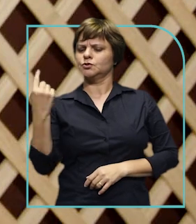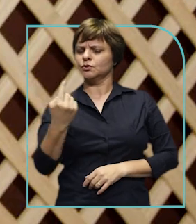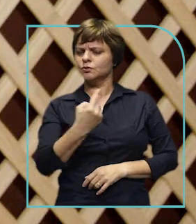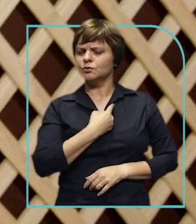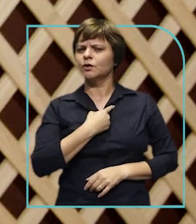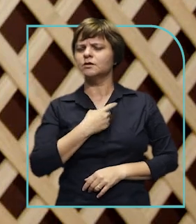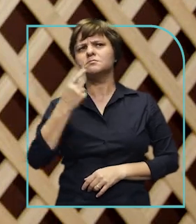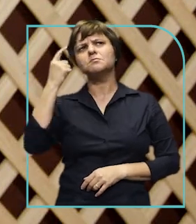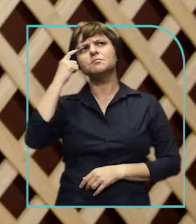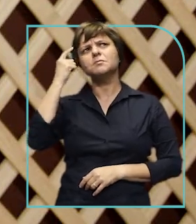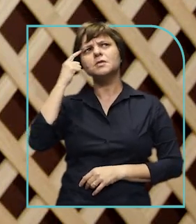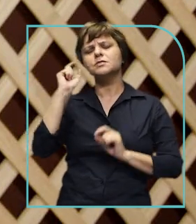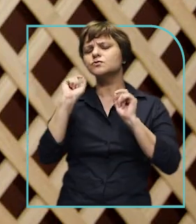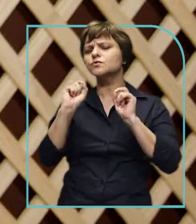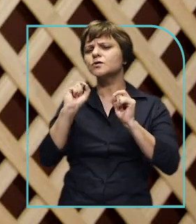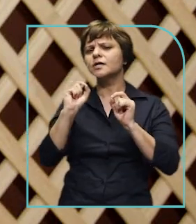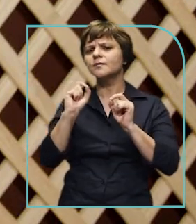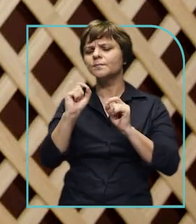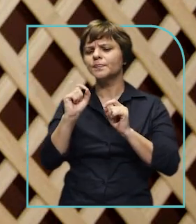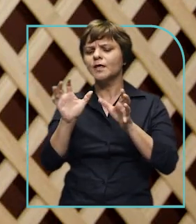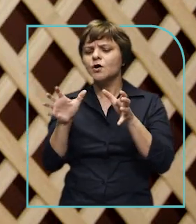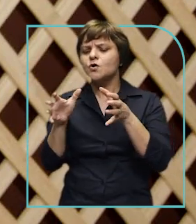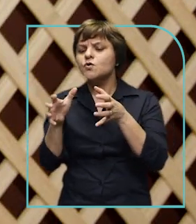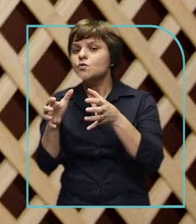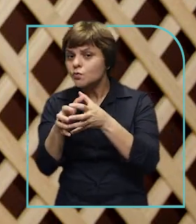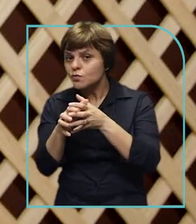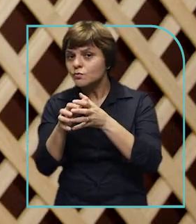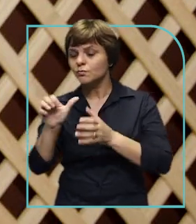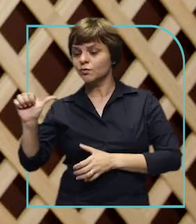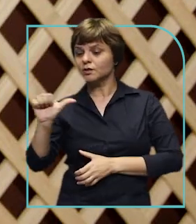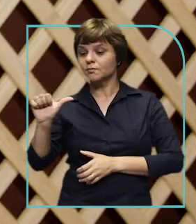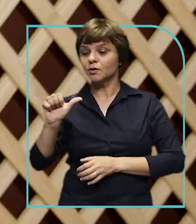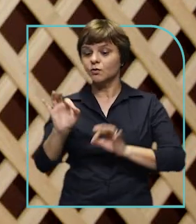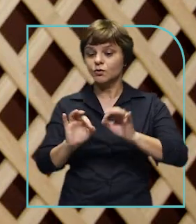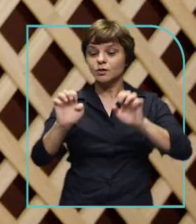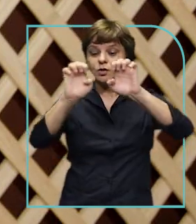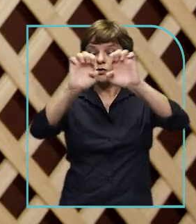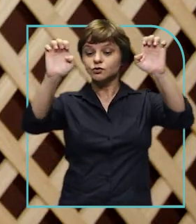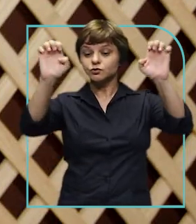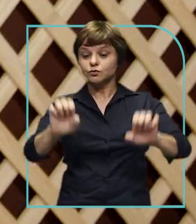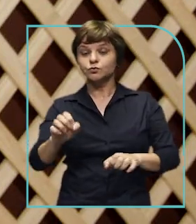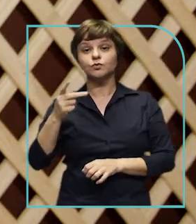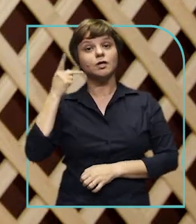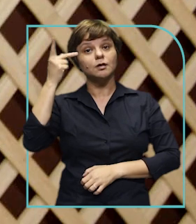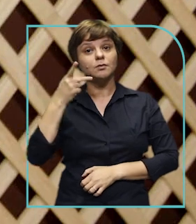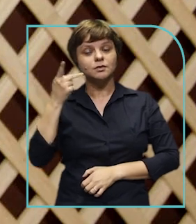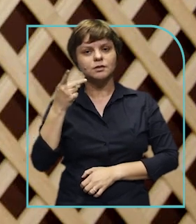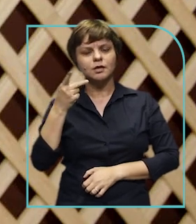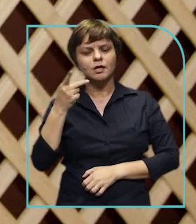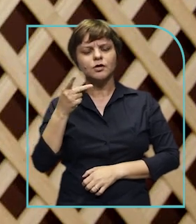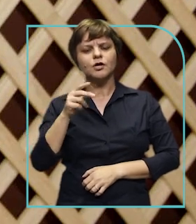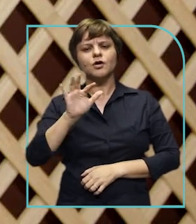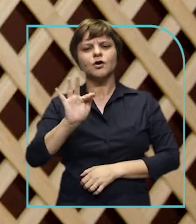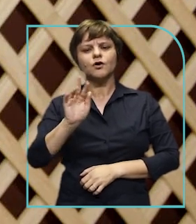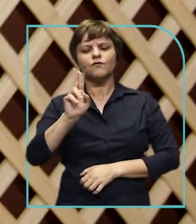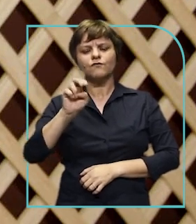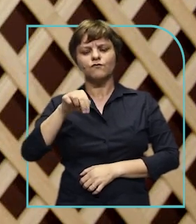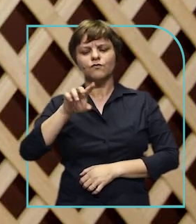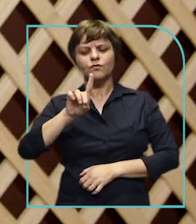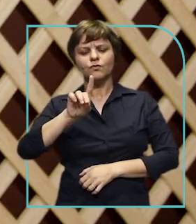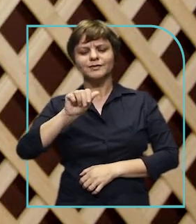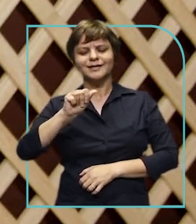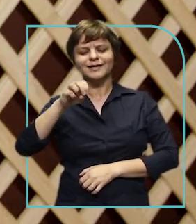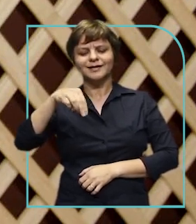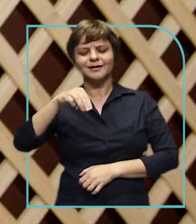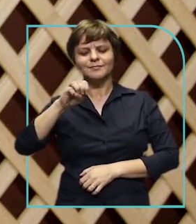nós pensemos o Talibã como uma estrutura política. Beleza. Então, ele é um grupo fundamentalista. O que